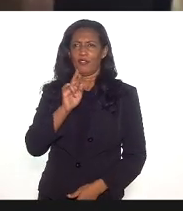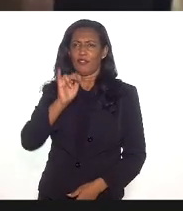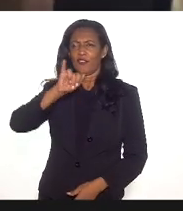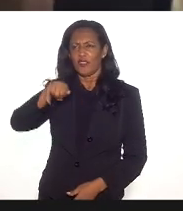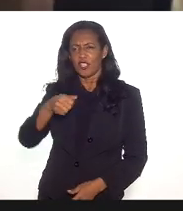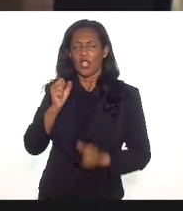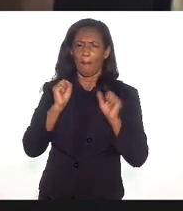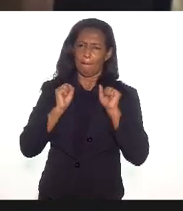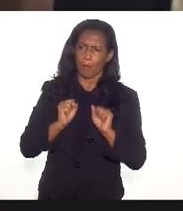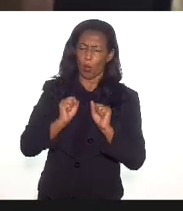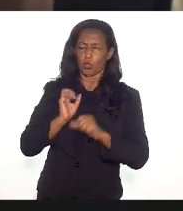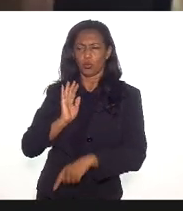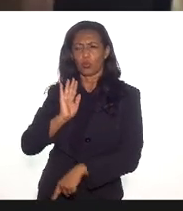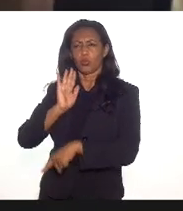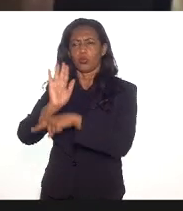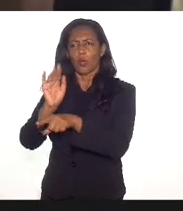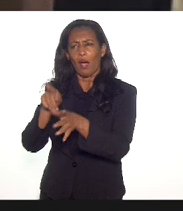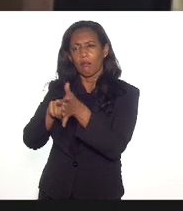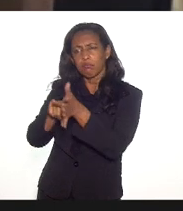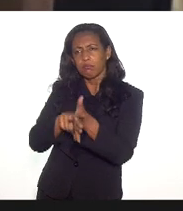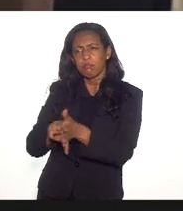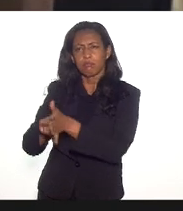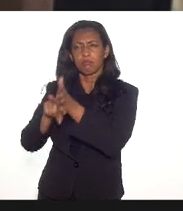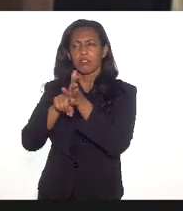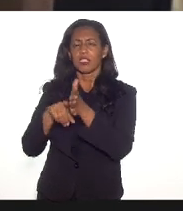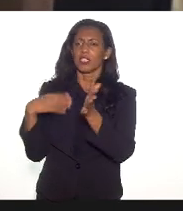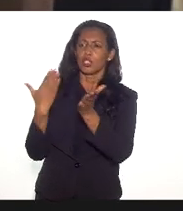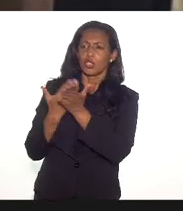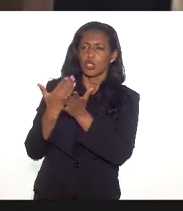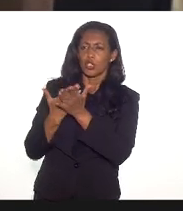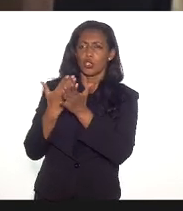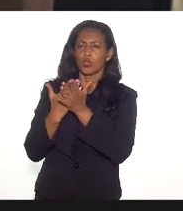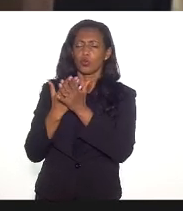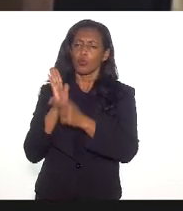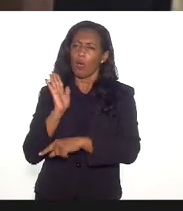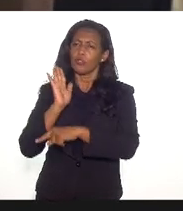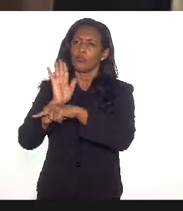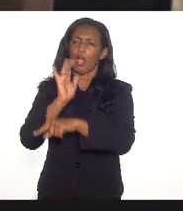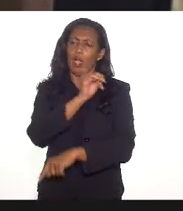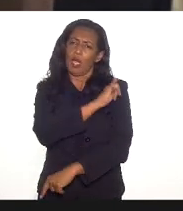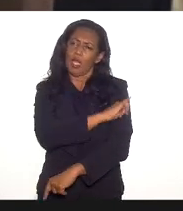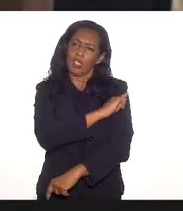em estudo, para que possa ajudar realmente o nosso Rio de Janeiro sair